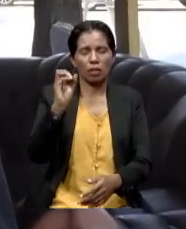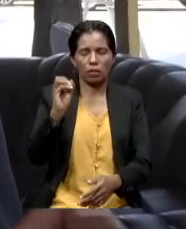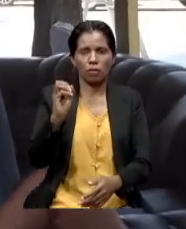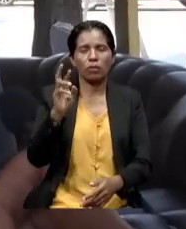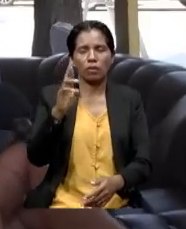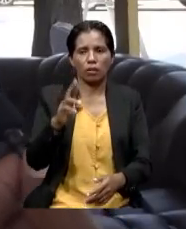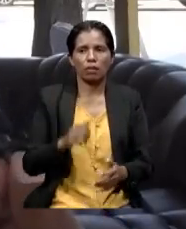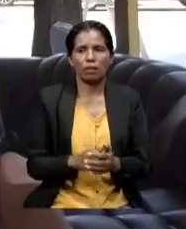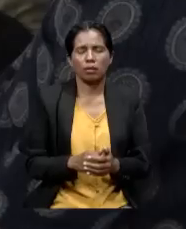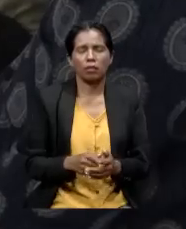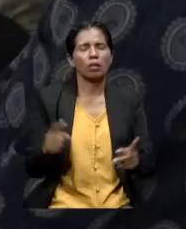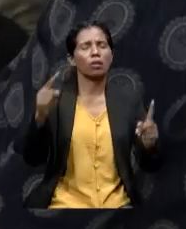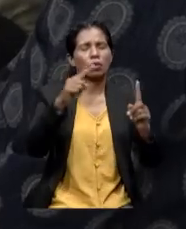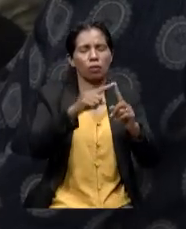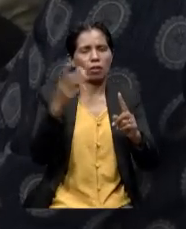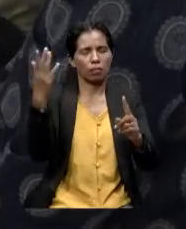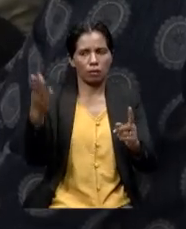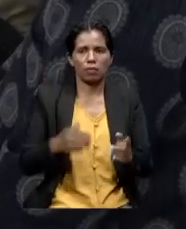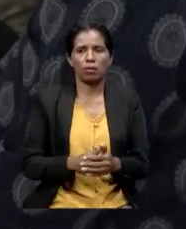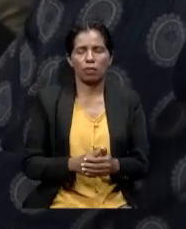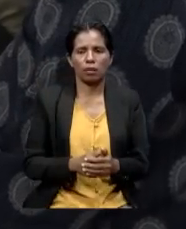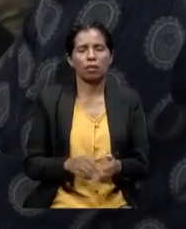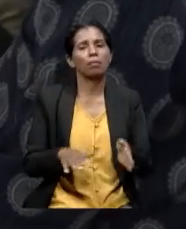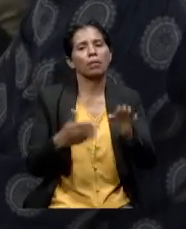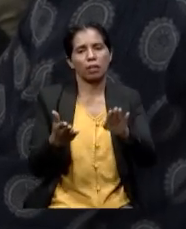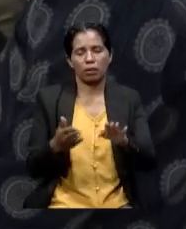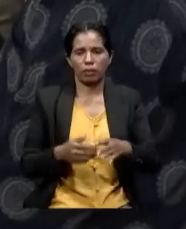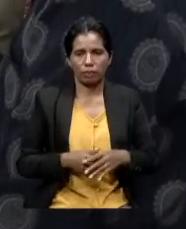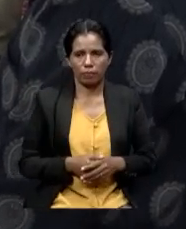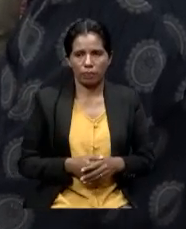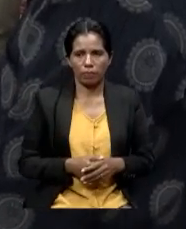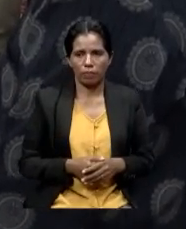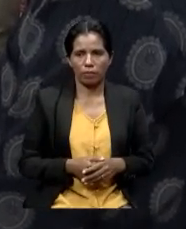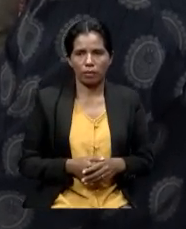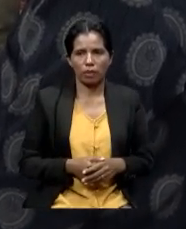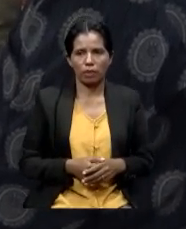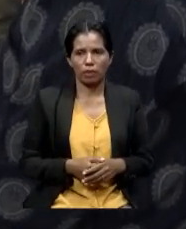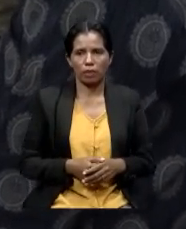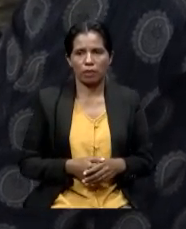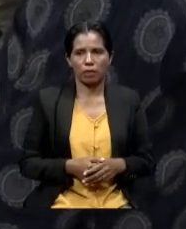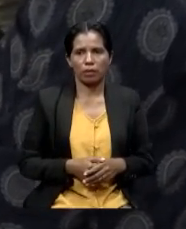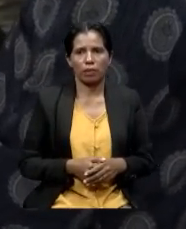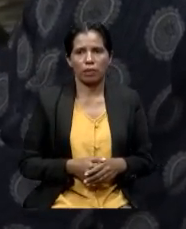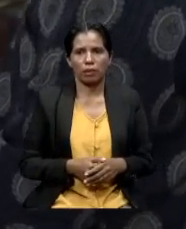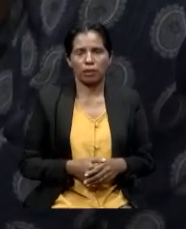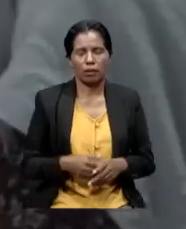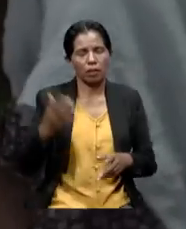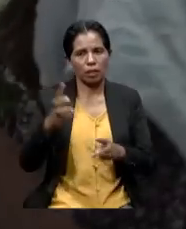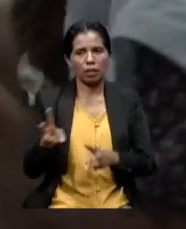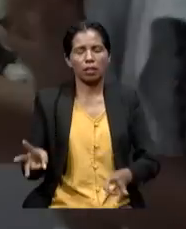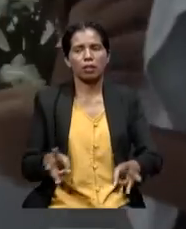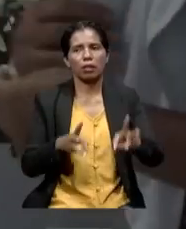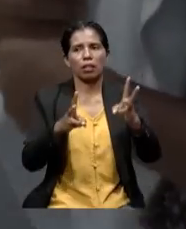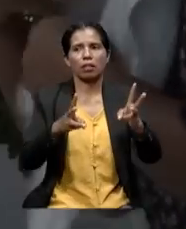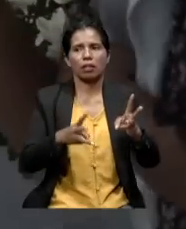bem pronto, nem quando torna vamos, isso na cotutena. Isso na cotutena quer dizer que nem ia dar lá, nem isso na